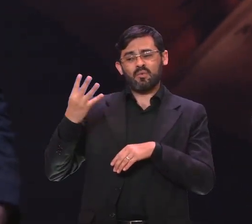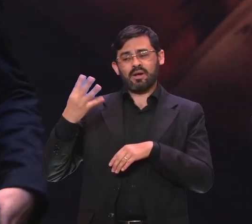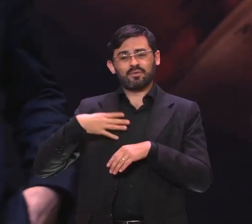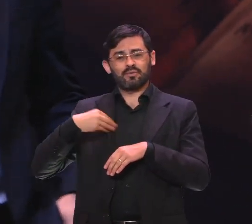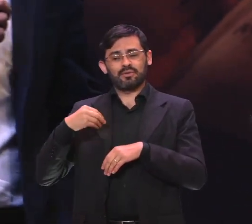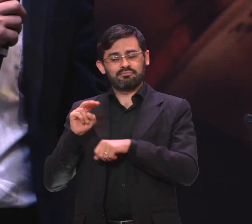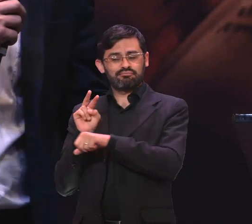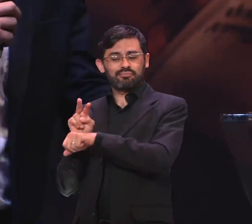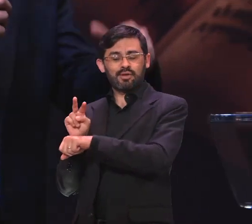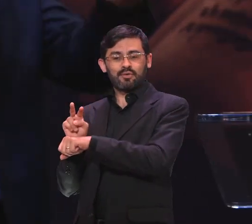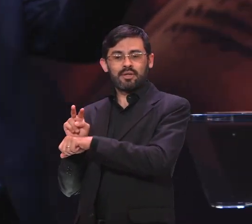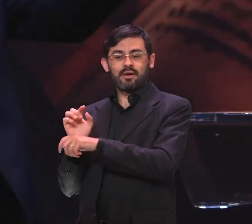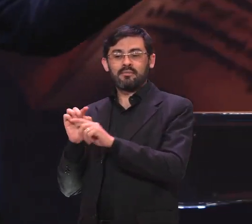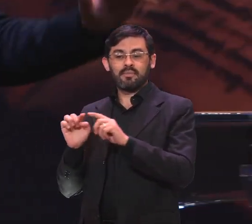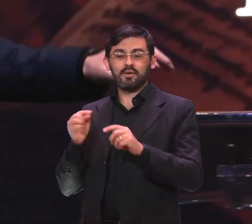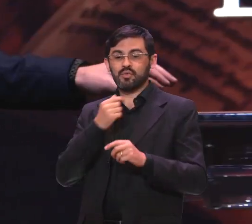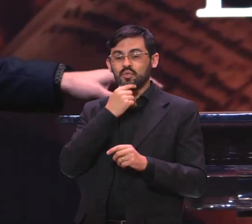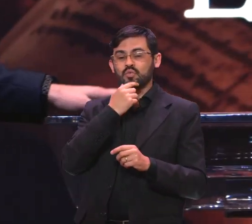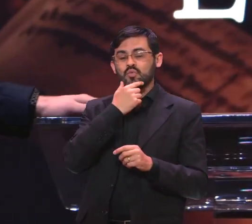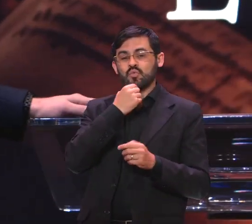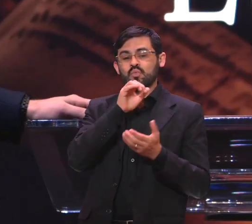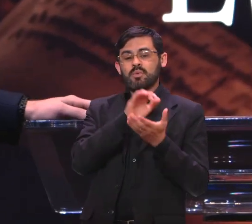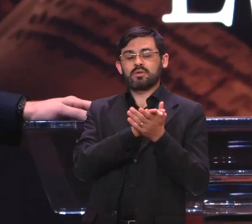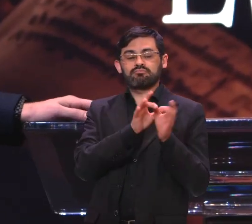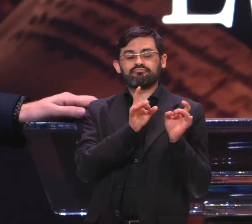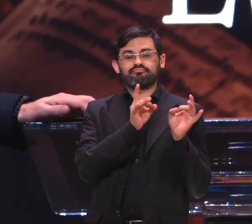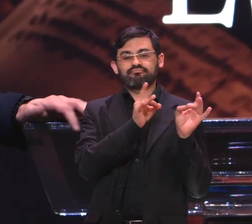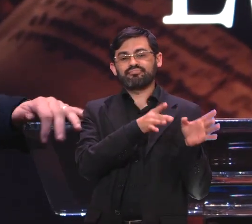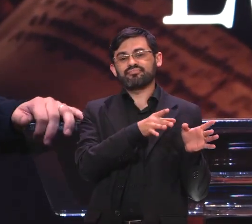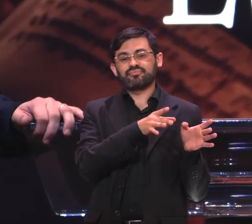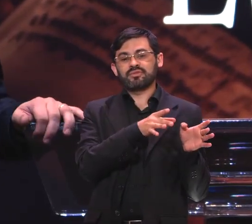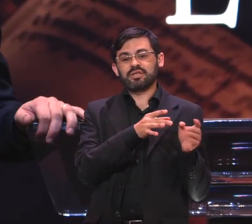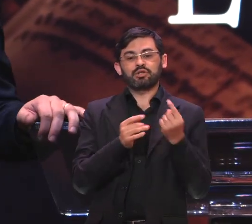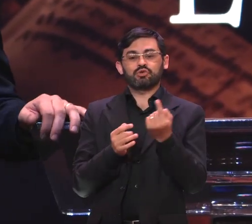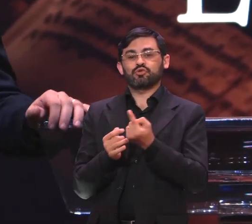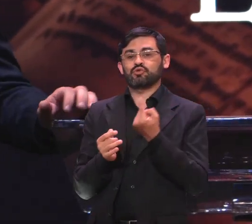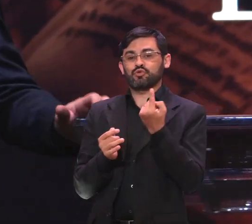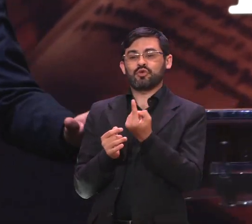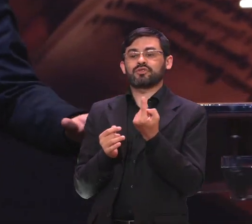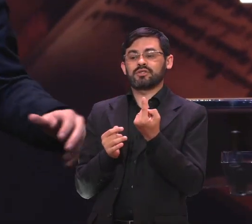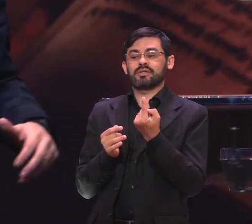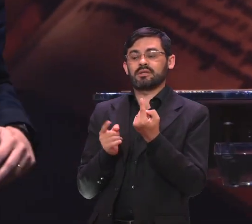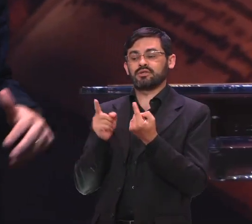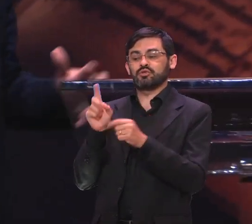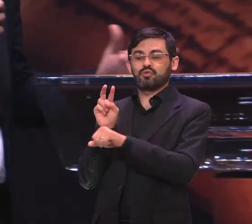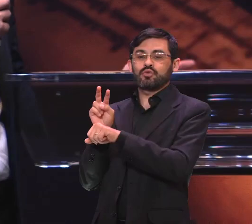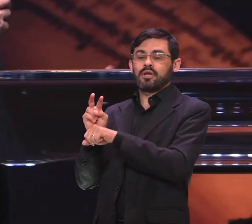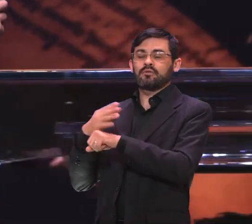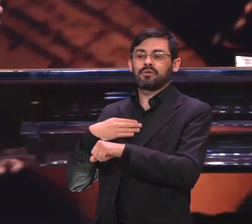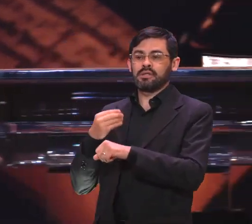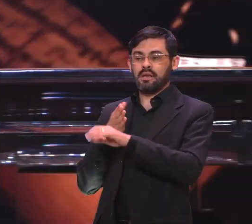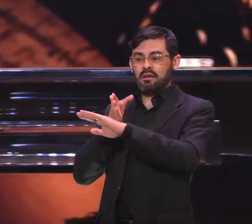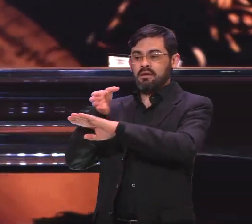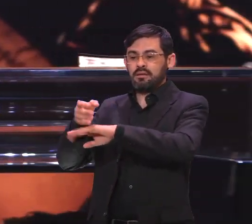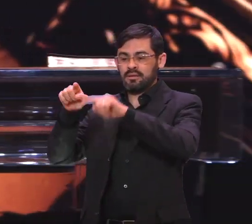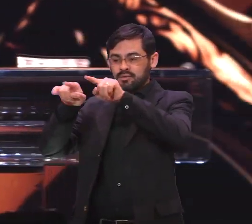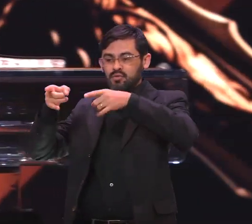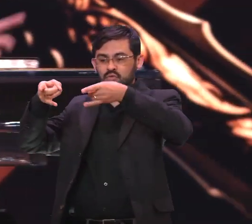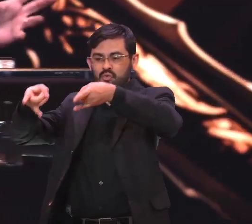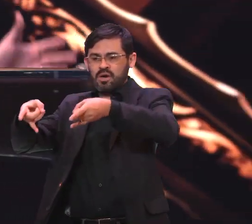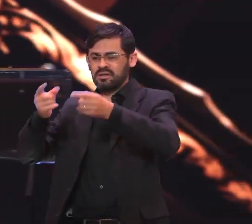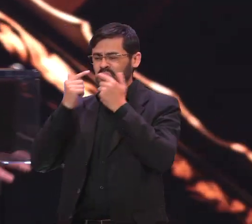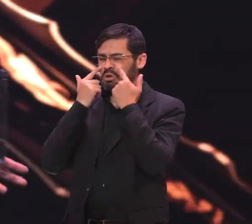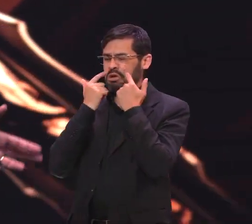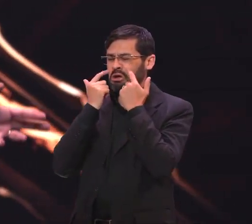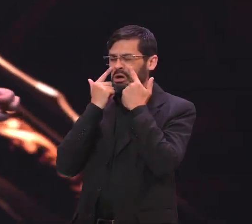criar, e o seu marido tinha abandonado. E ela entra no quarto desesperada, e